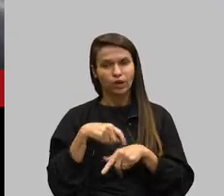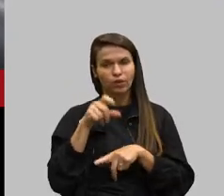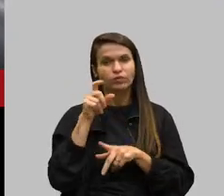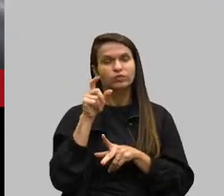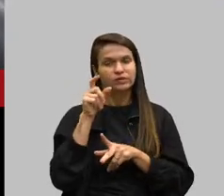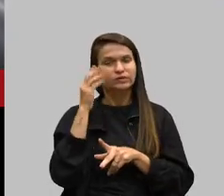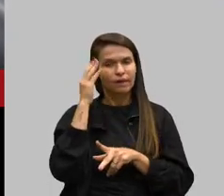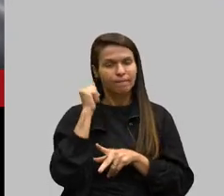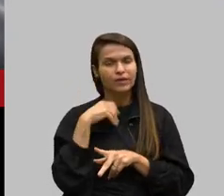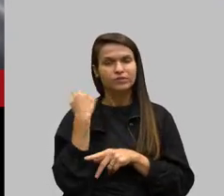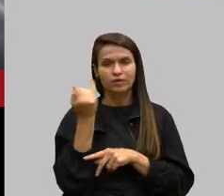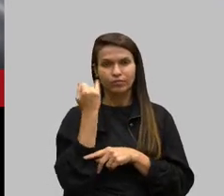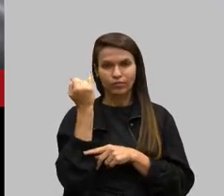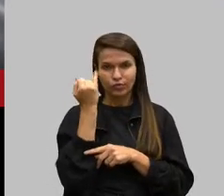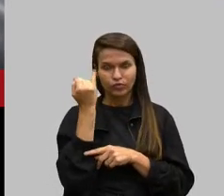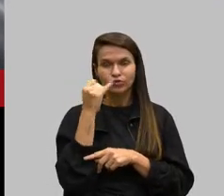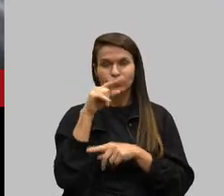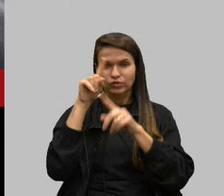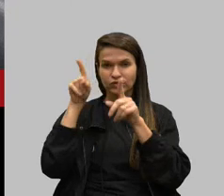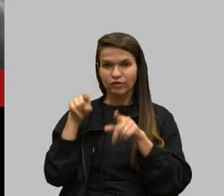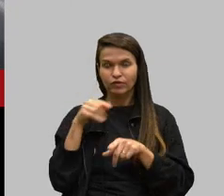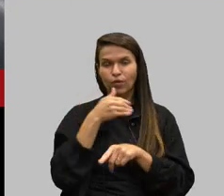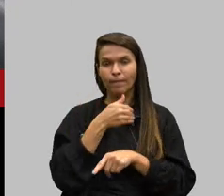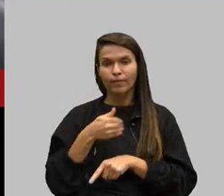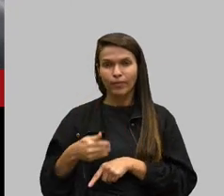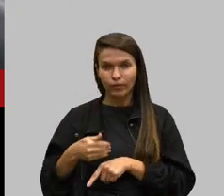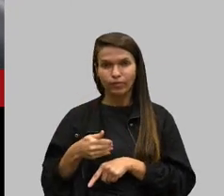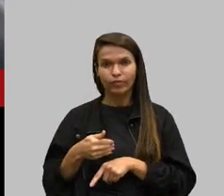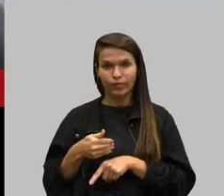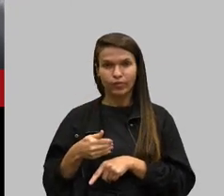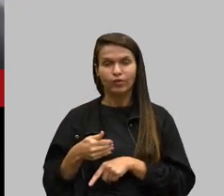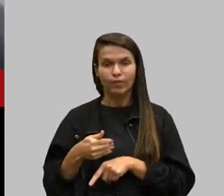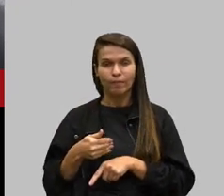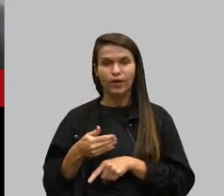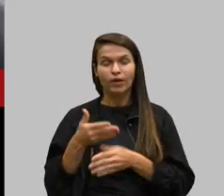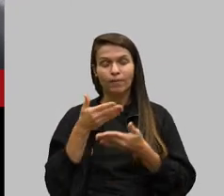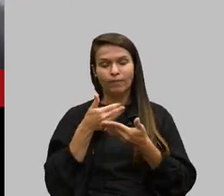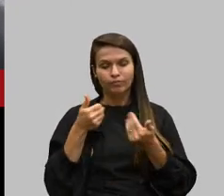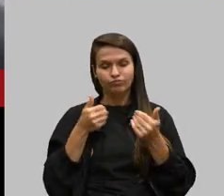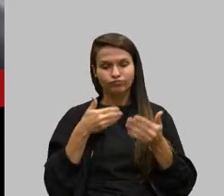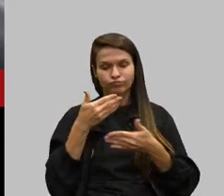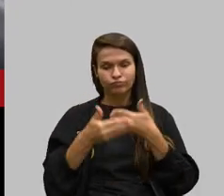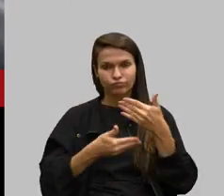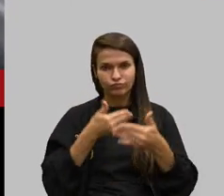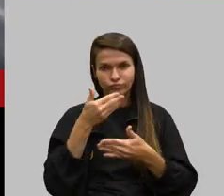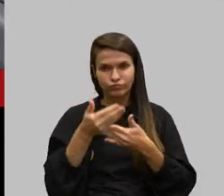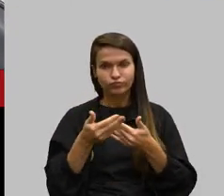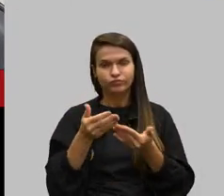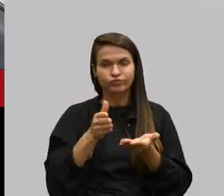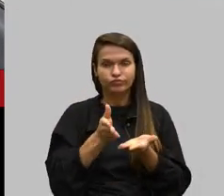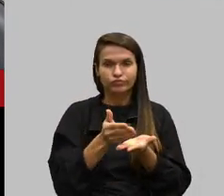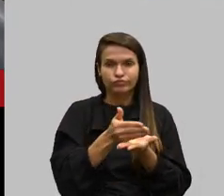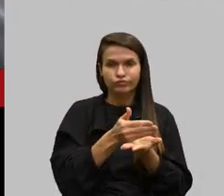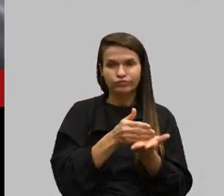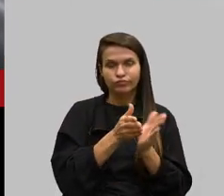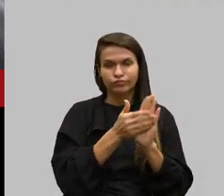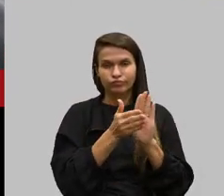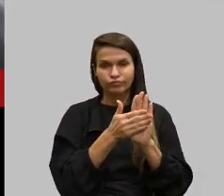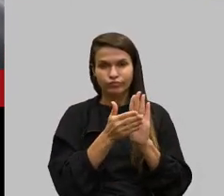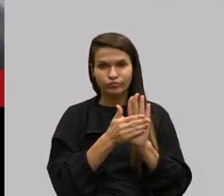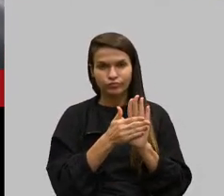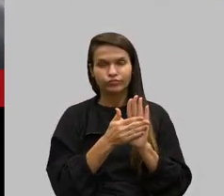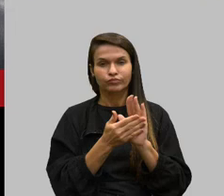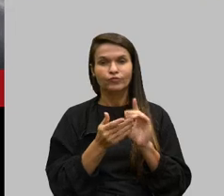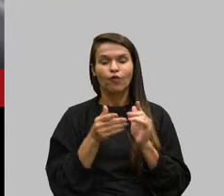da importância do servidor público para o bom andamento da prestação de serviço do Governo do Estado para concidadãos